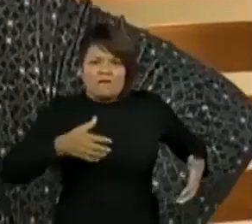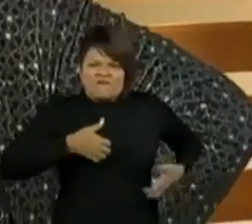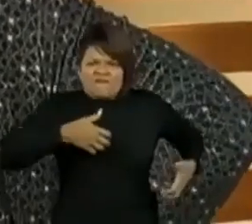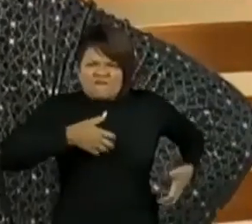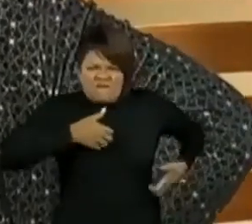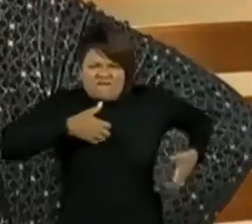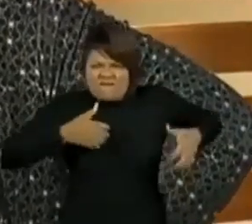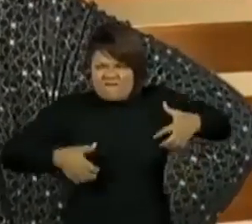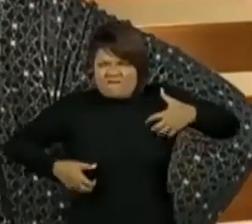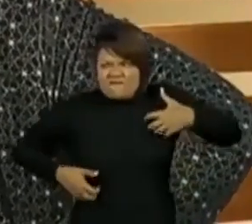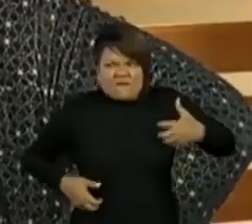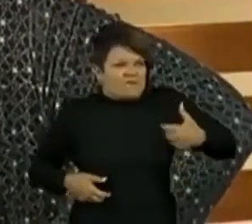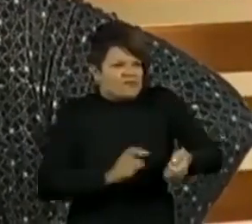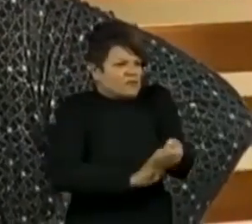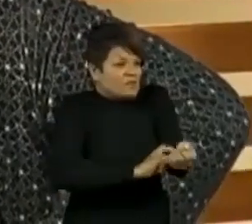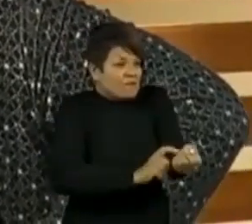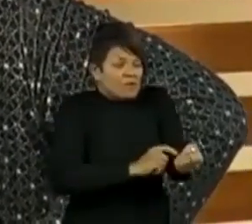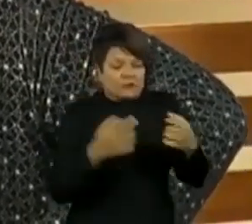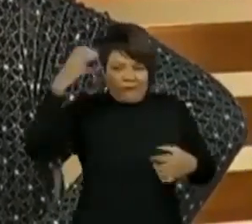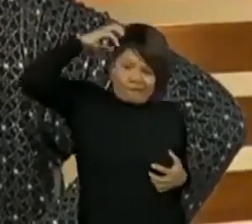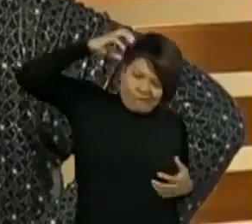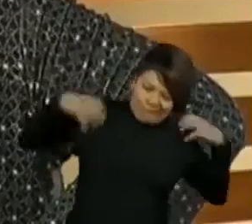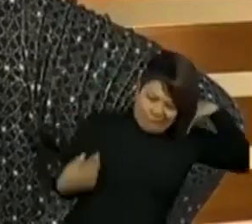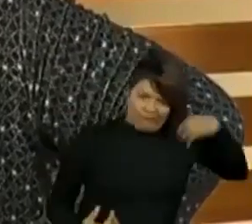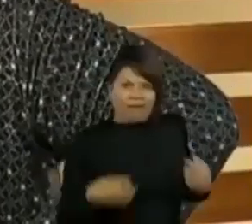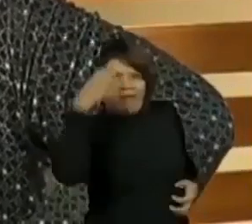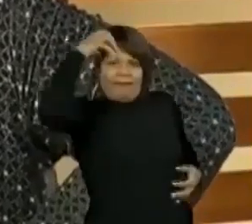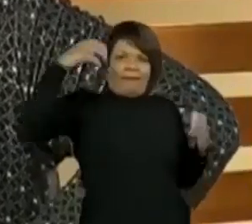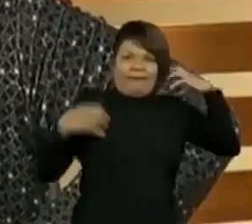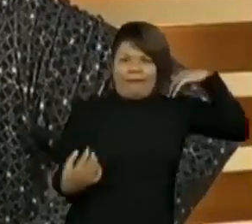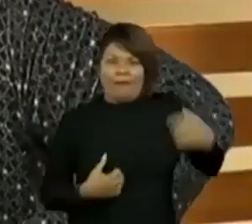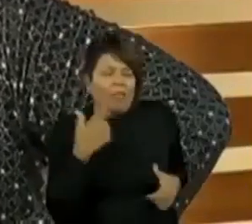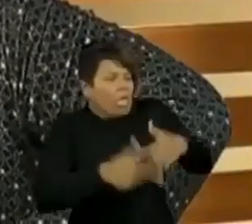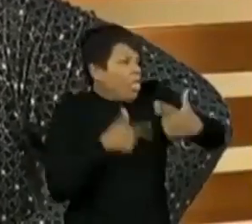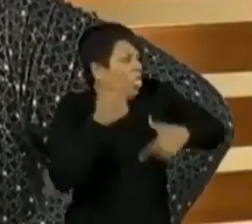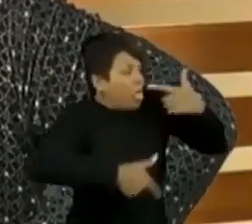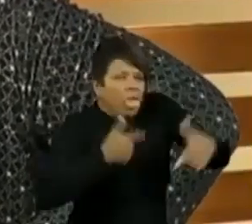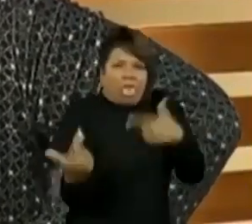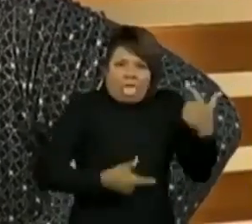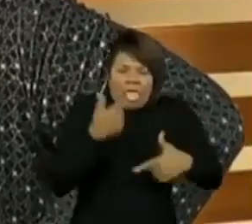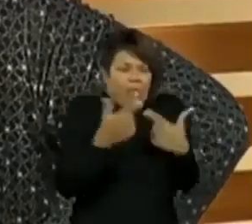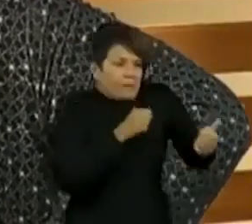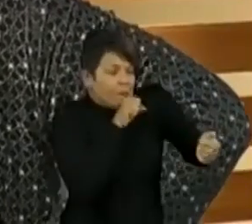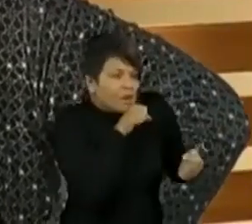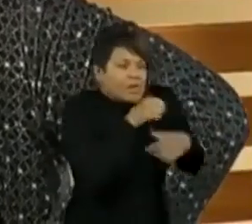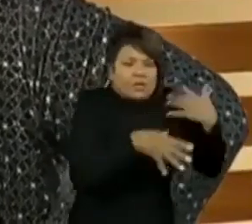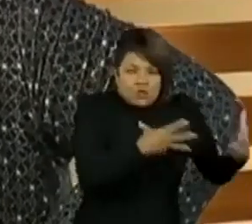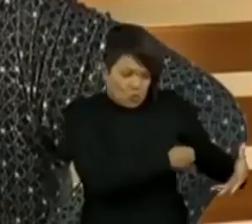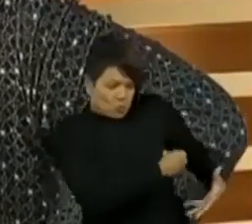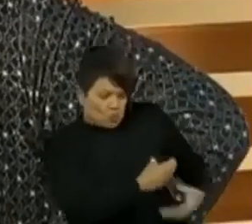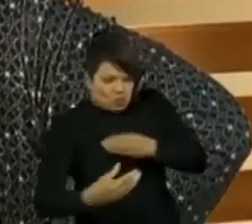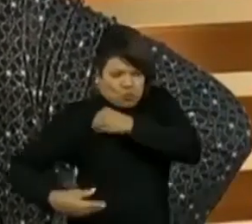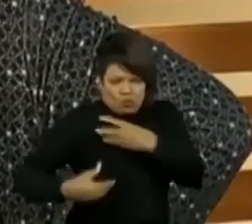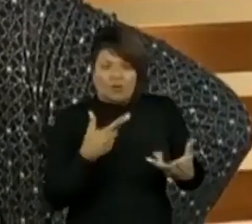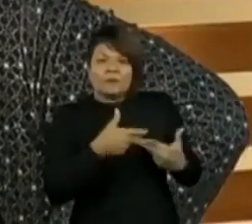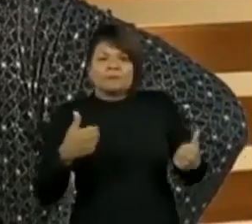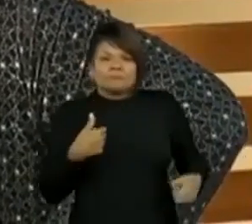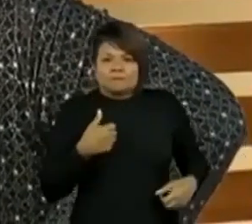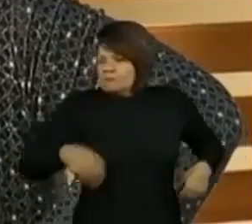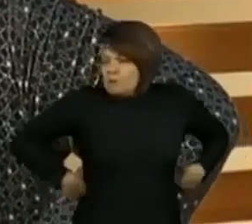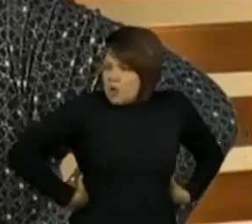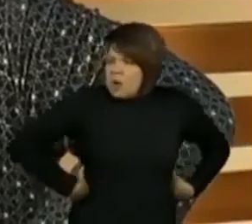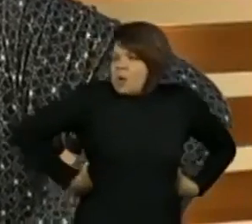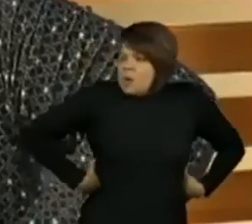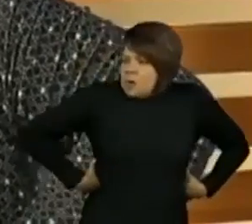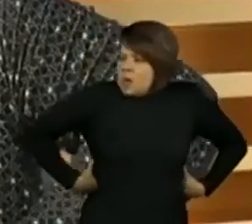babuína, nervosa que estava com aqueles macaquinhos, trabalhosos, teimosos, olhou bem para ela e disse: o